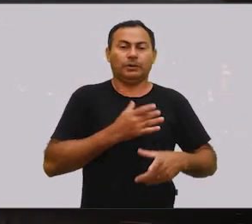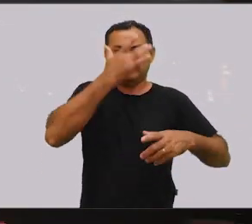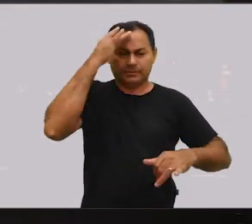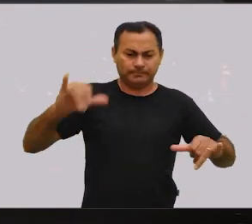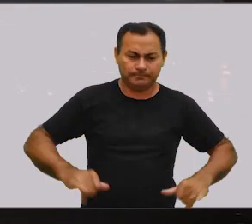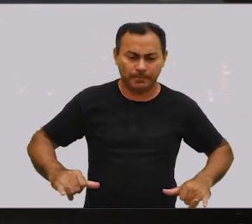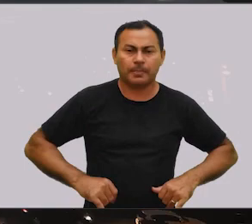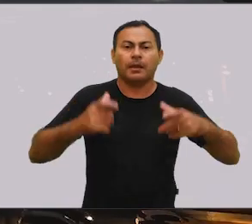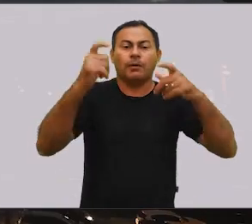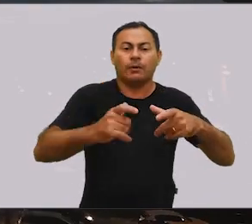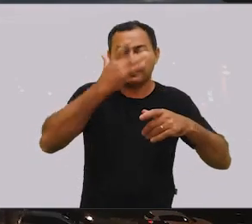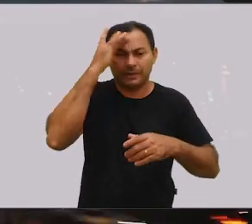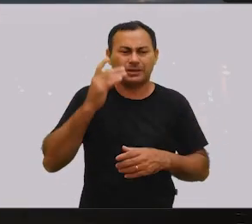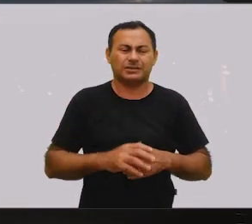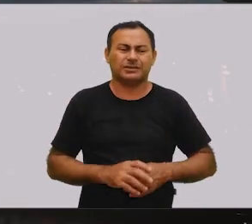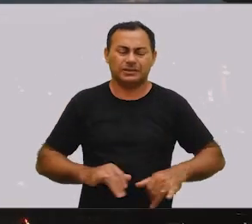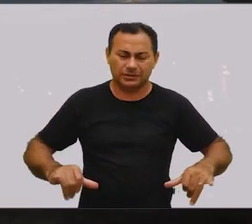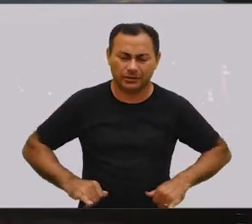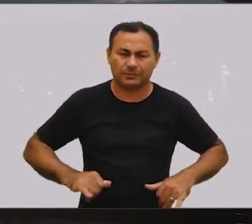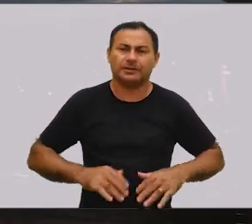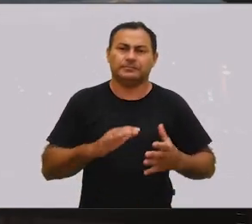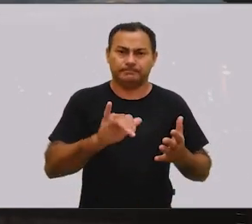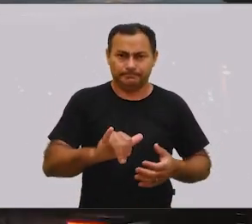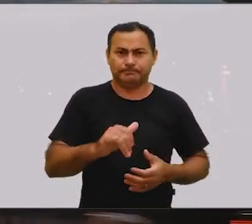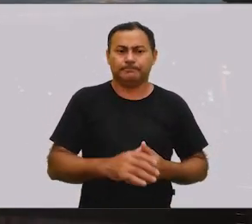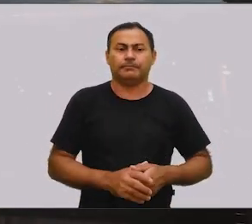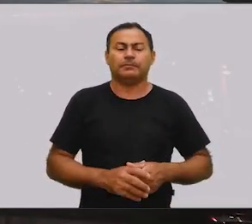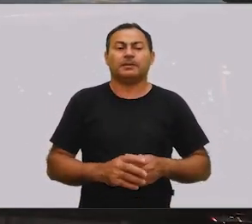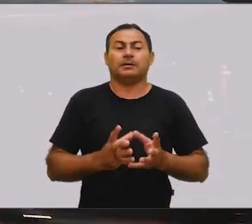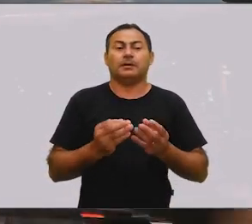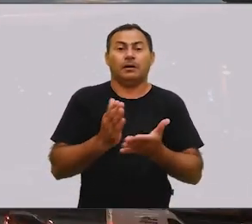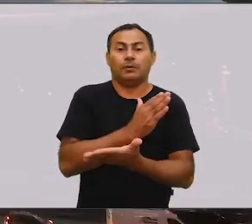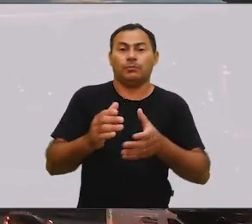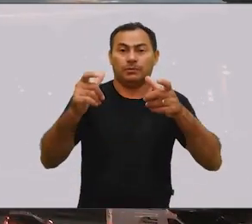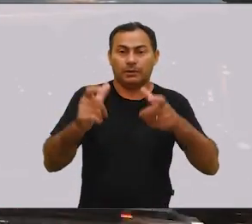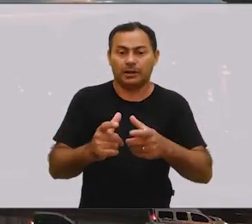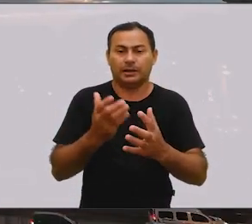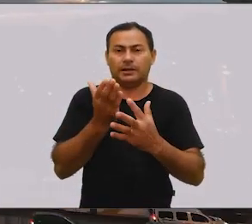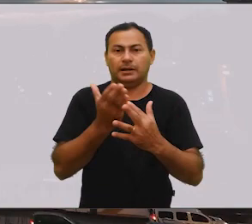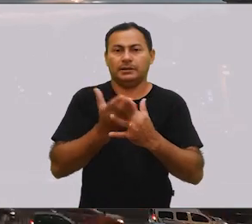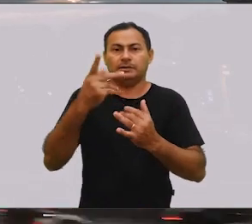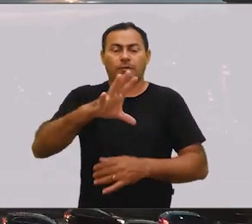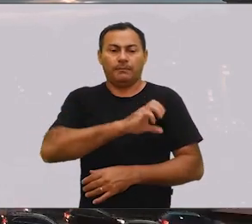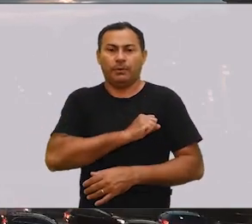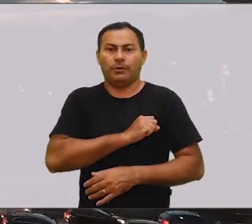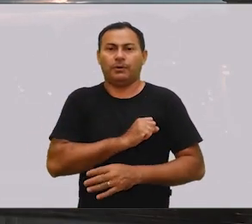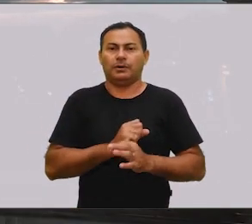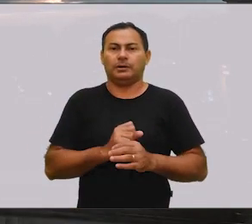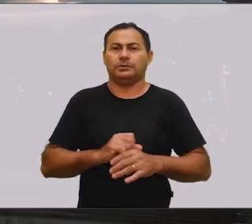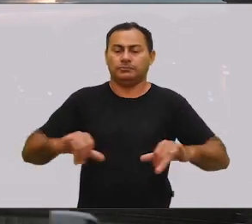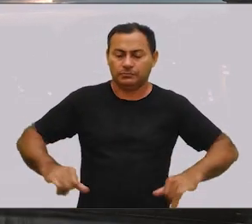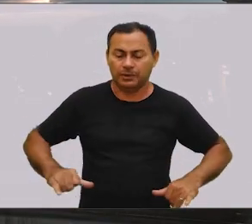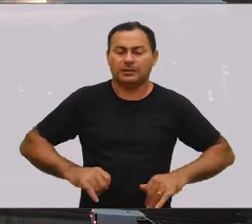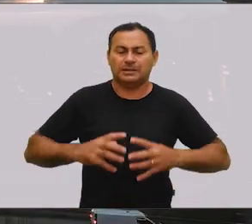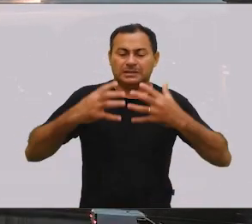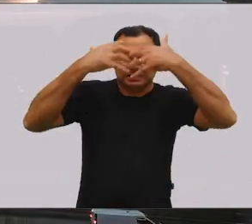estão. Ele está onde os quebrantados estão. Ele está em algum lugar entre seu amor e a